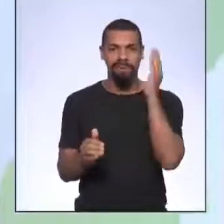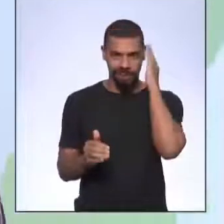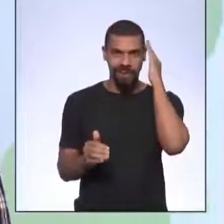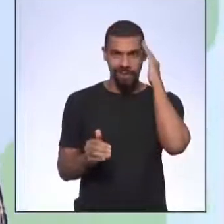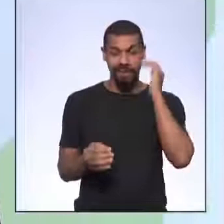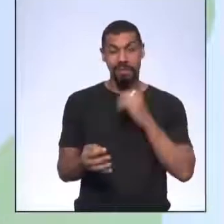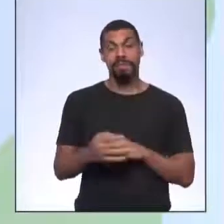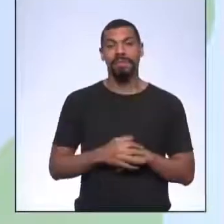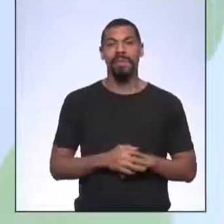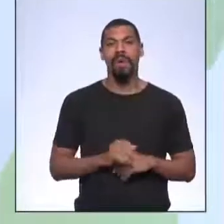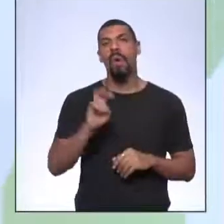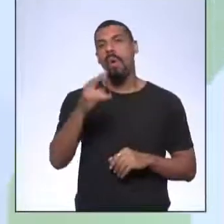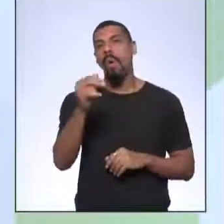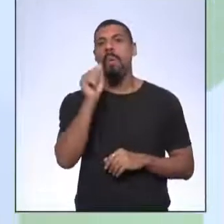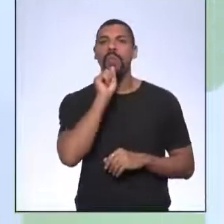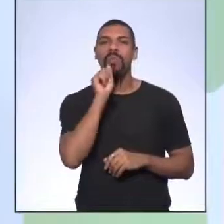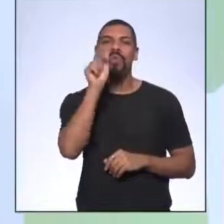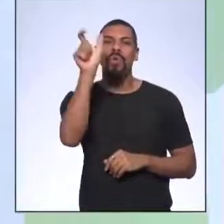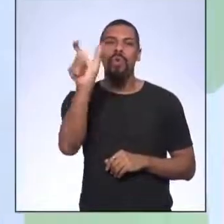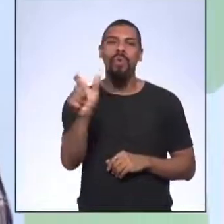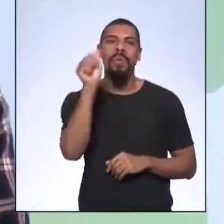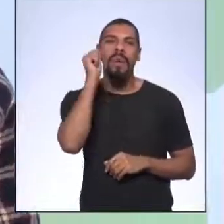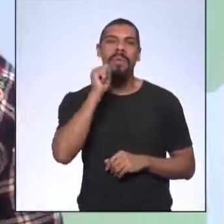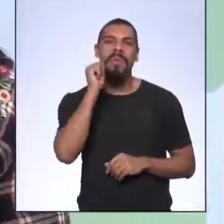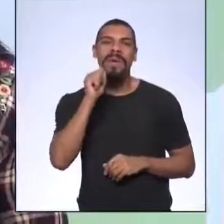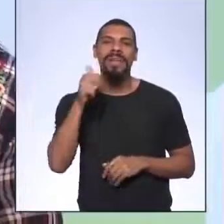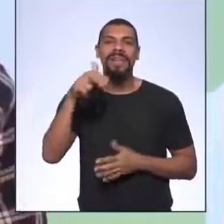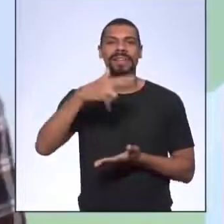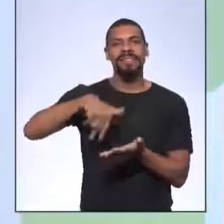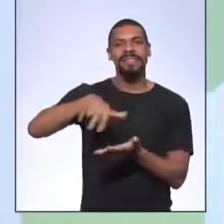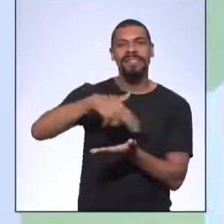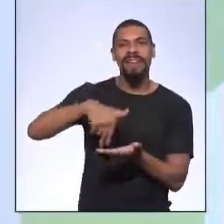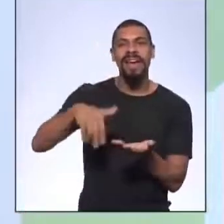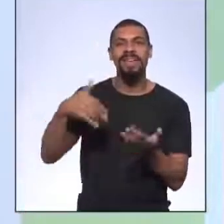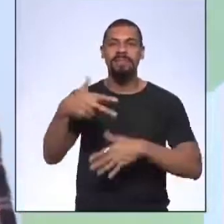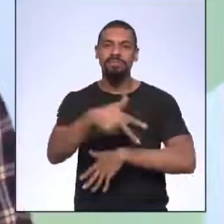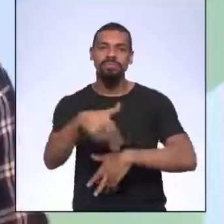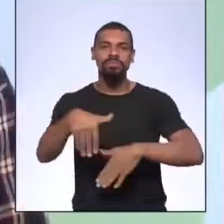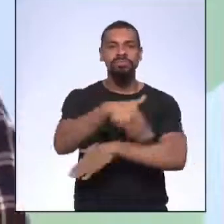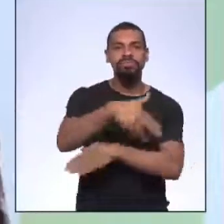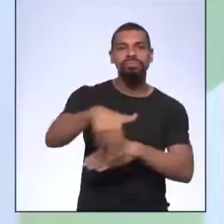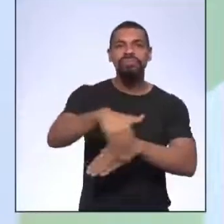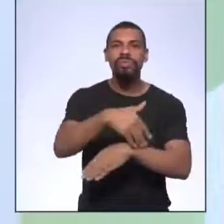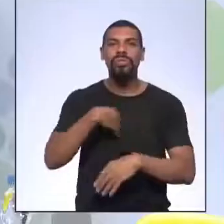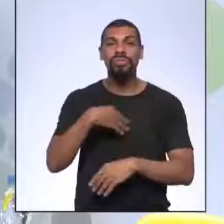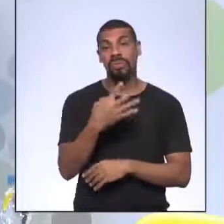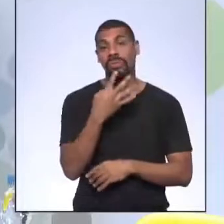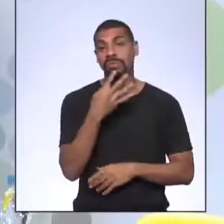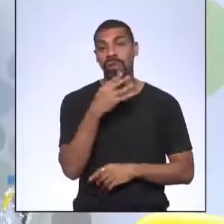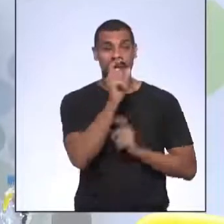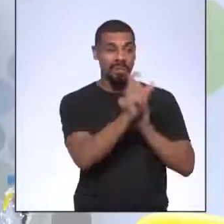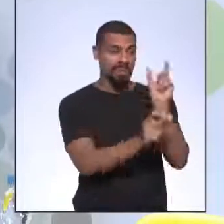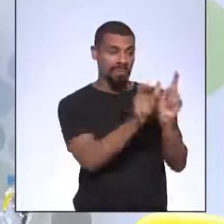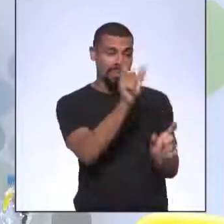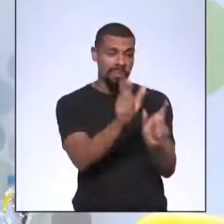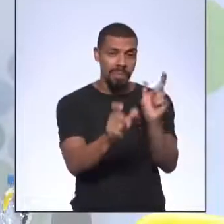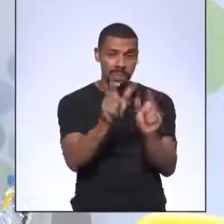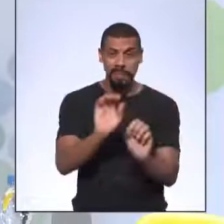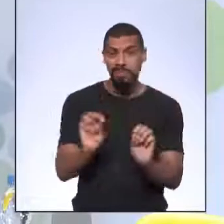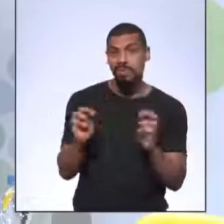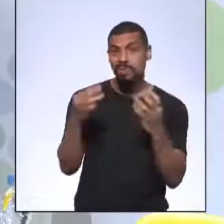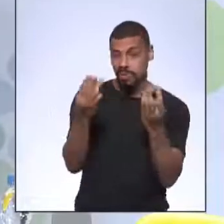escola a outra menina ela tem um grupo de dança de street dance a gente não sabia então você fica conhecendo né através